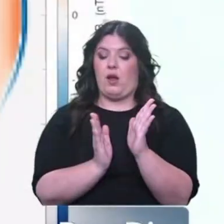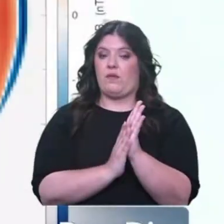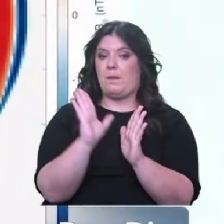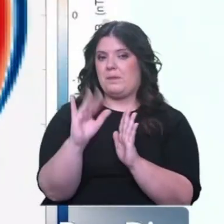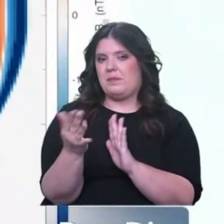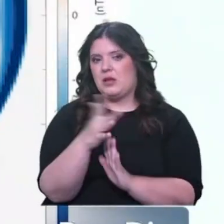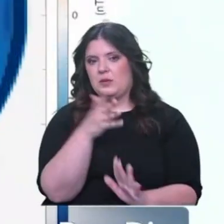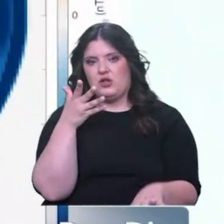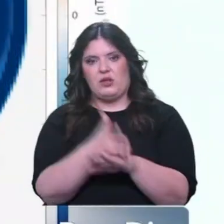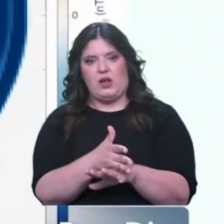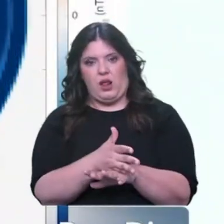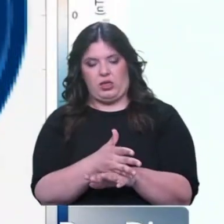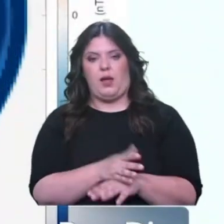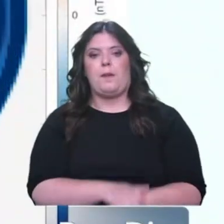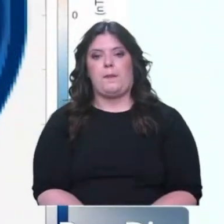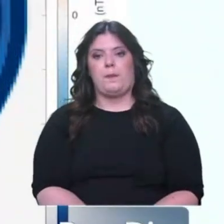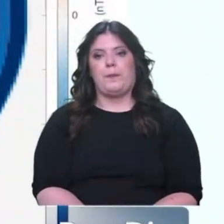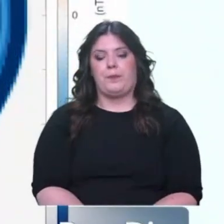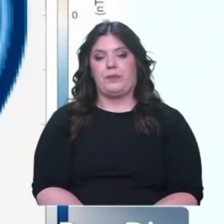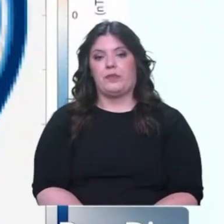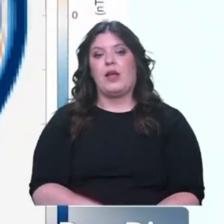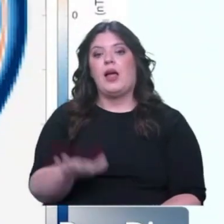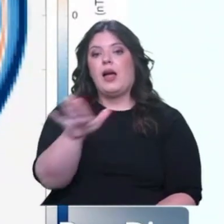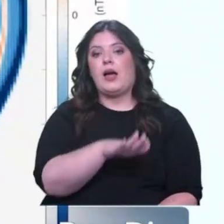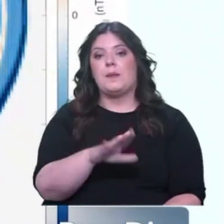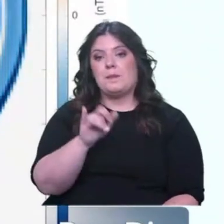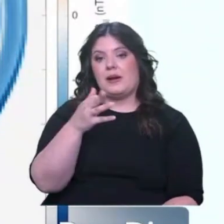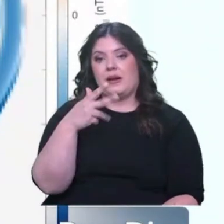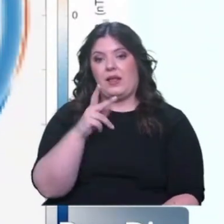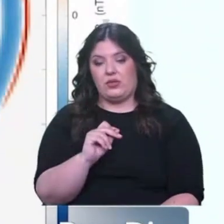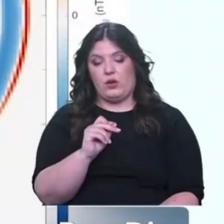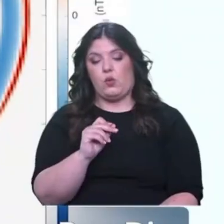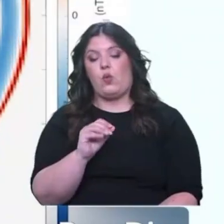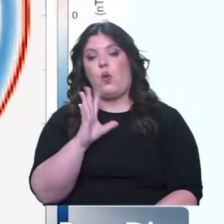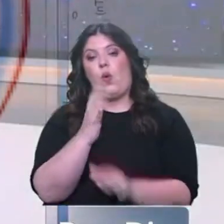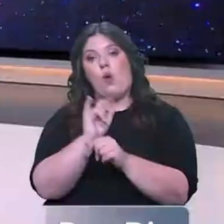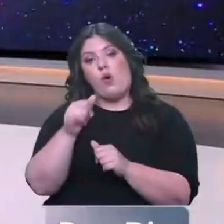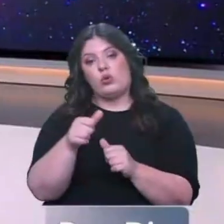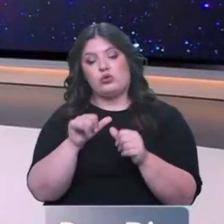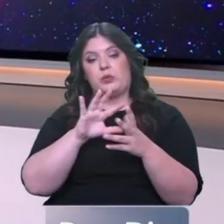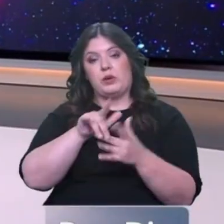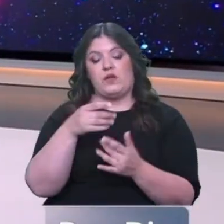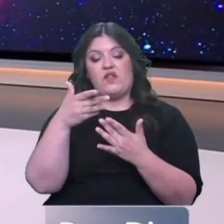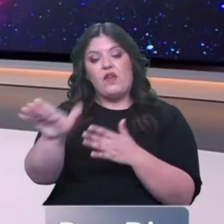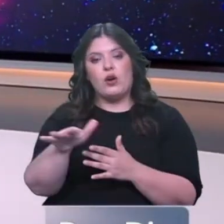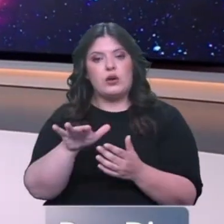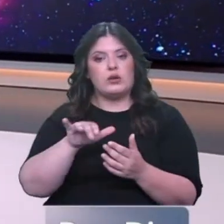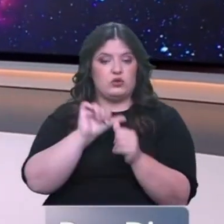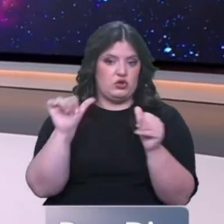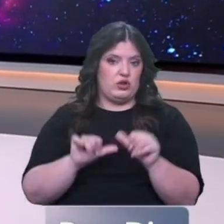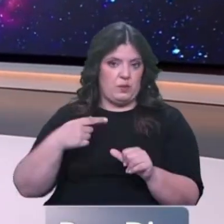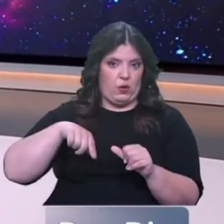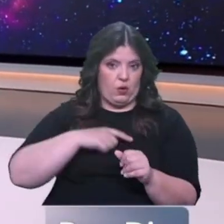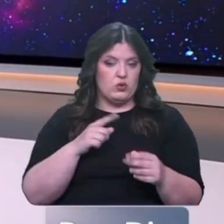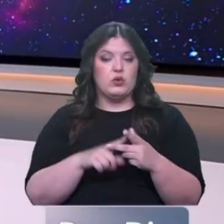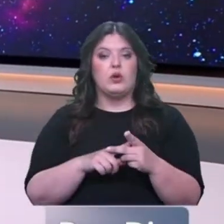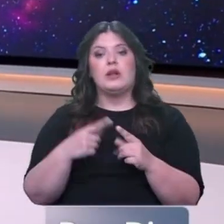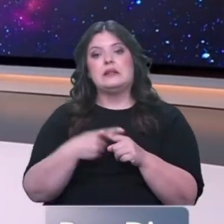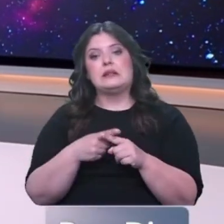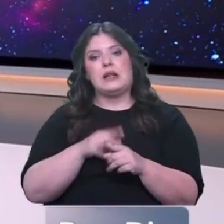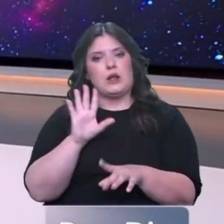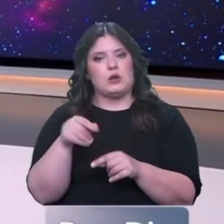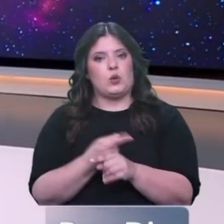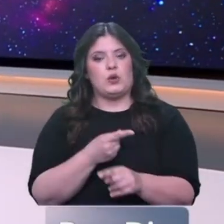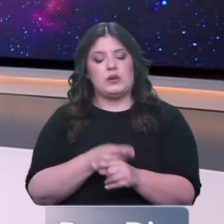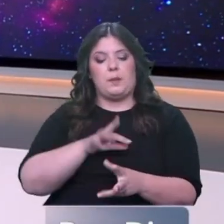menos direta, de campos magnéticos noutros planetas, fora do Sistema Solar. Ponto número 2, muito interessante. São tudo